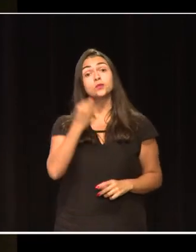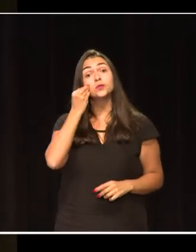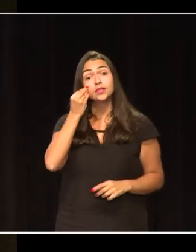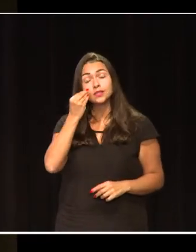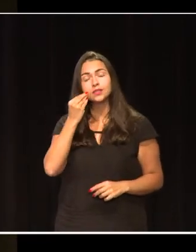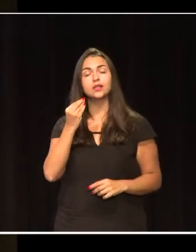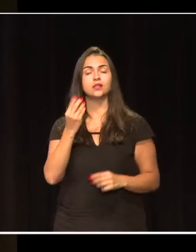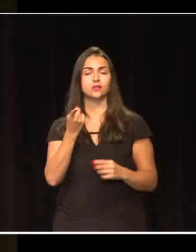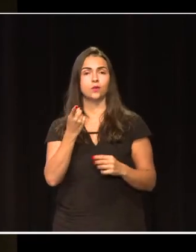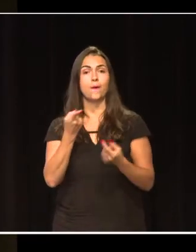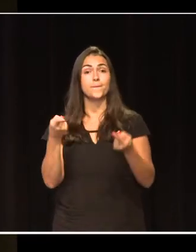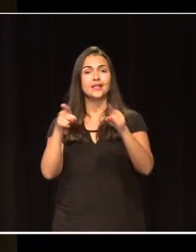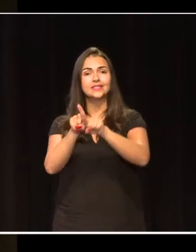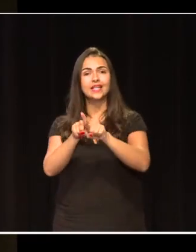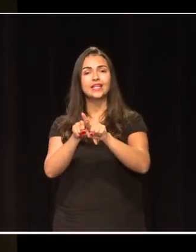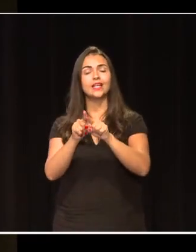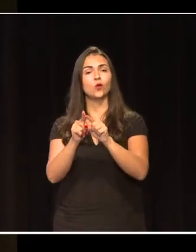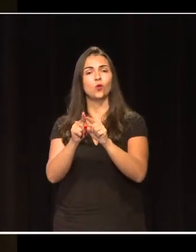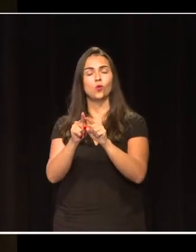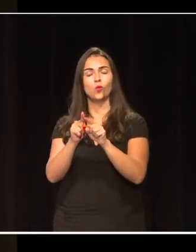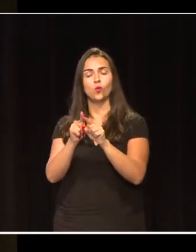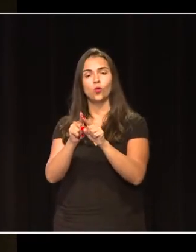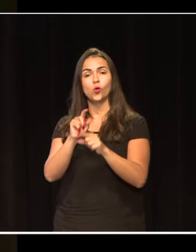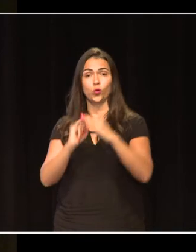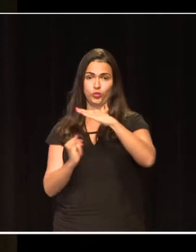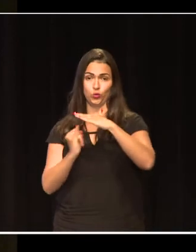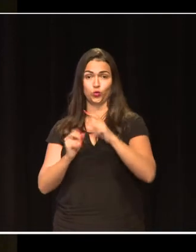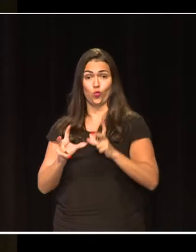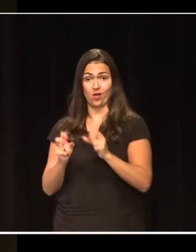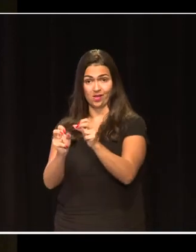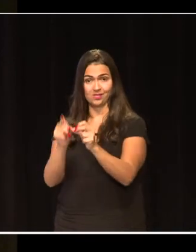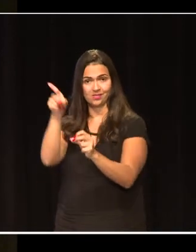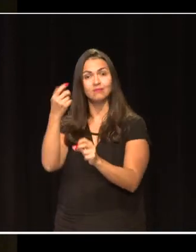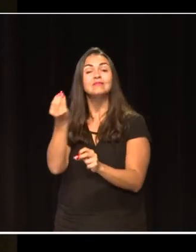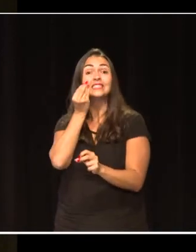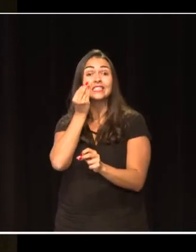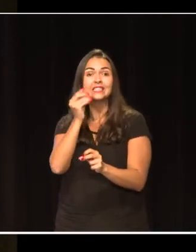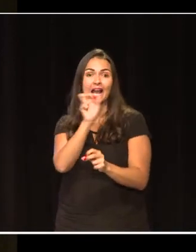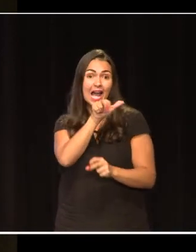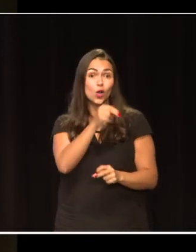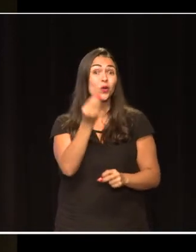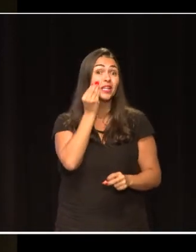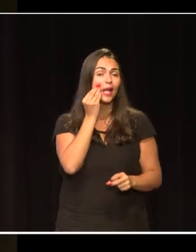Instituto Nacional do Câncer para formar os alunos em citopatologistas. A gente sabe que